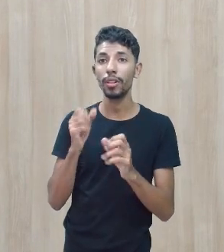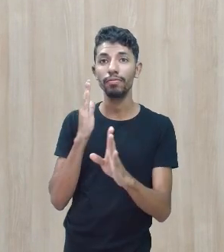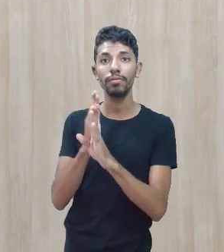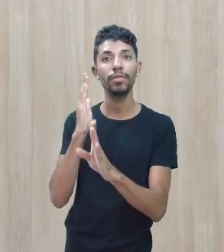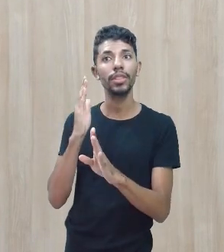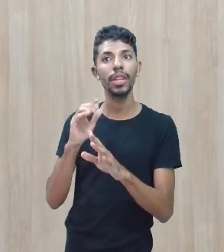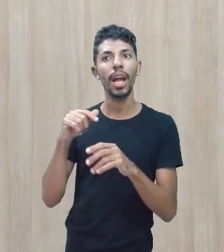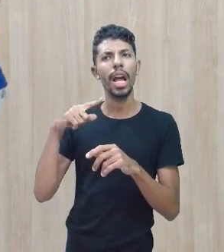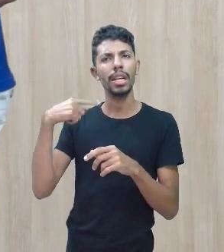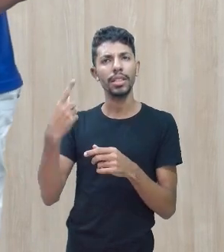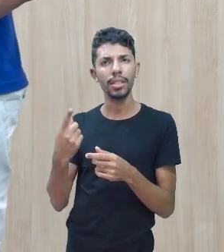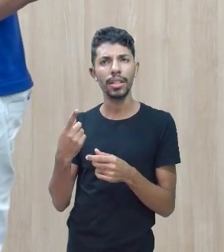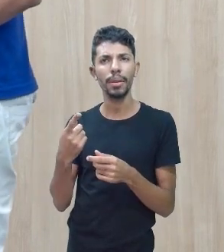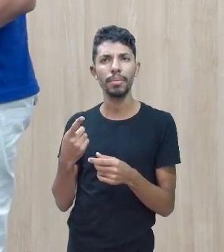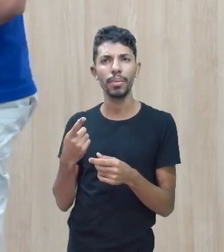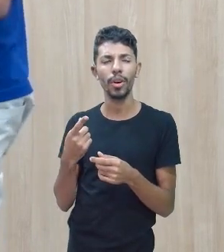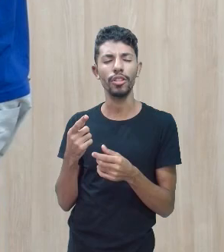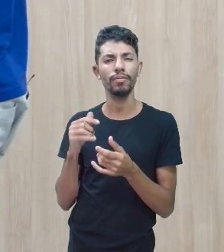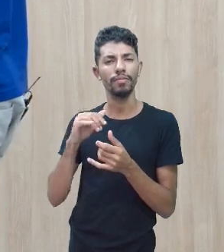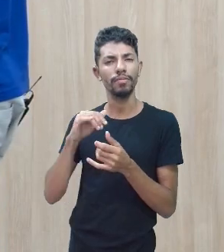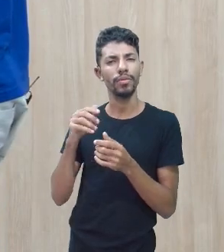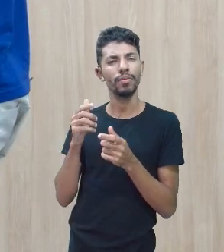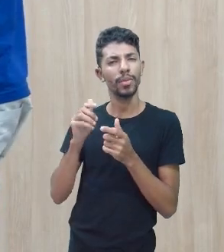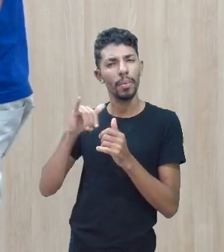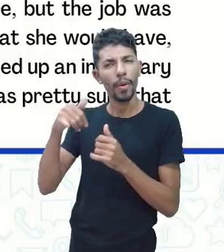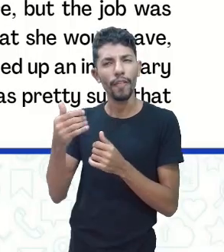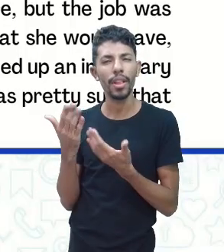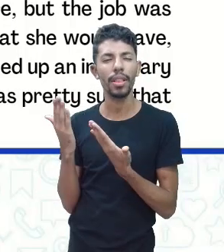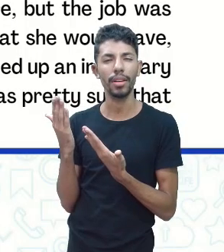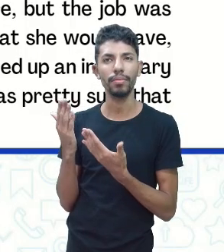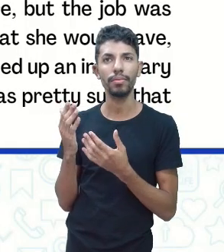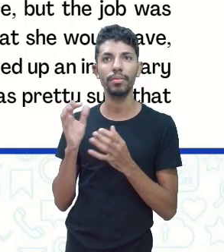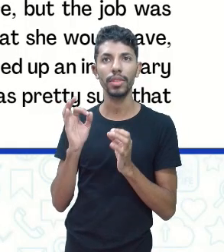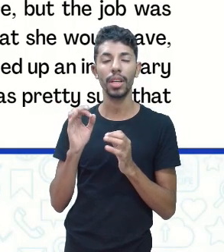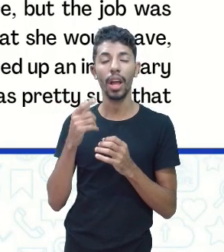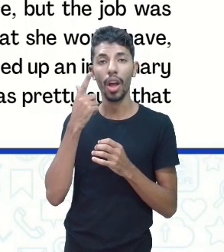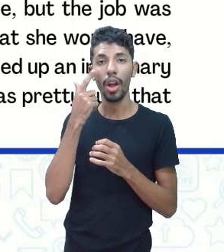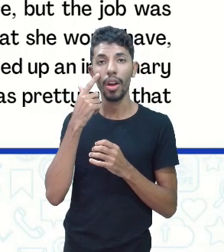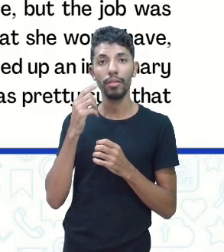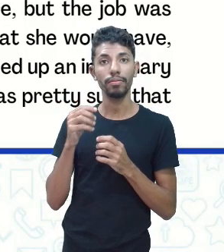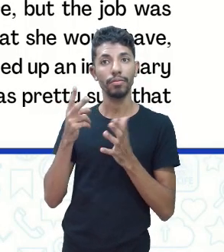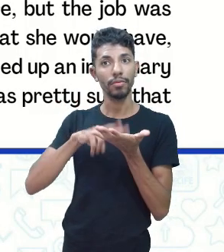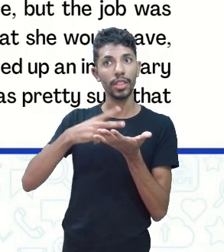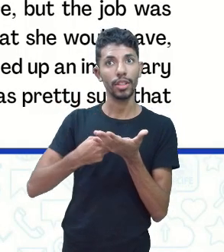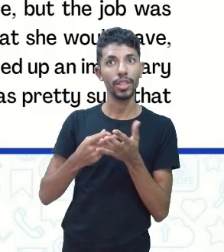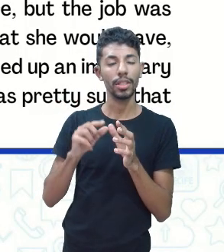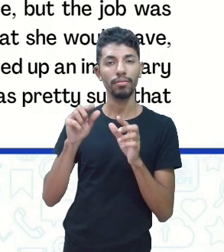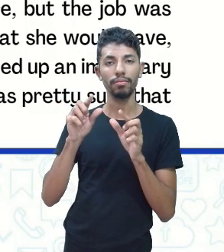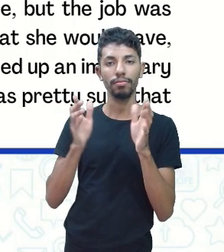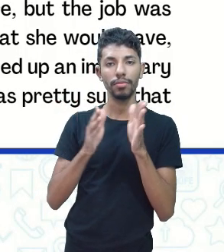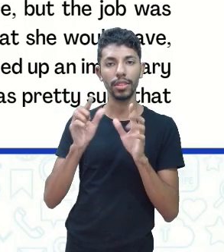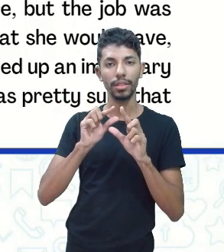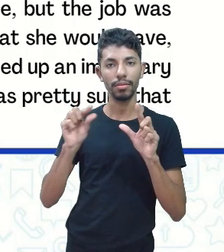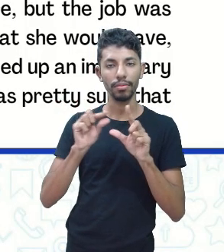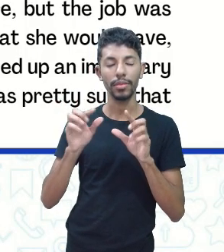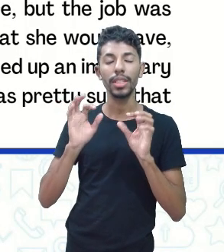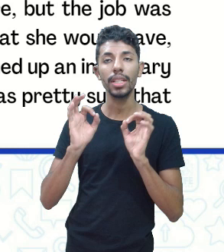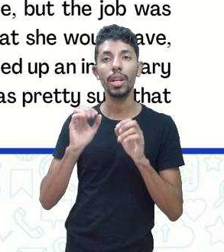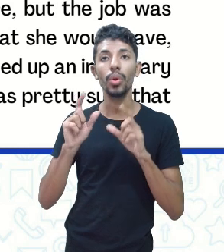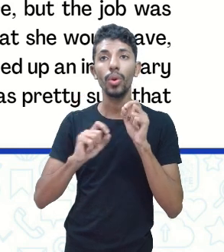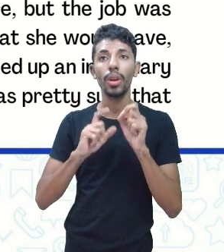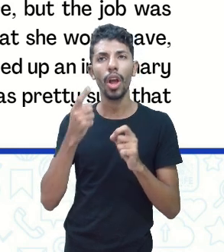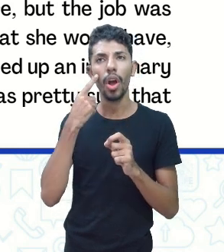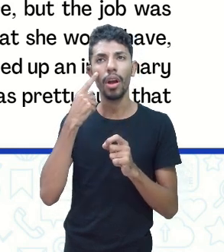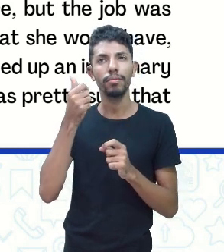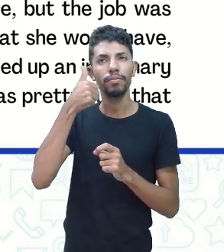para curtir. Só o que falei em inglês aqui tem o seguinte, ó. Margot encontrou Robert uma noite de quarta-feira,